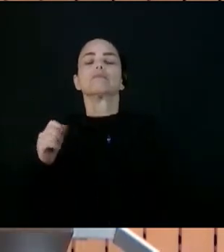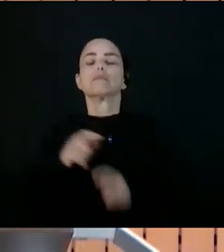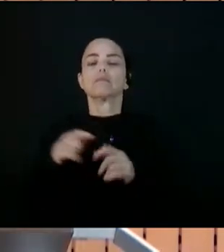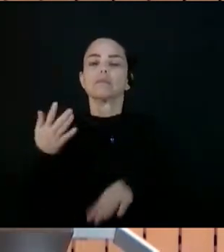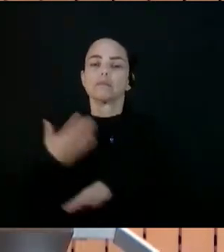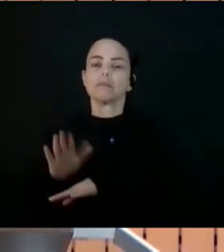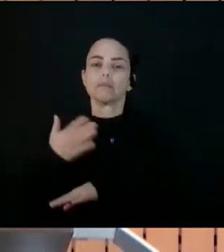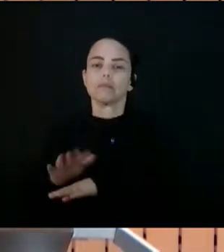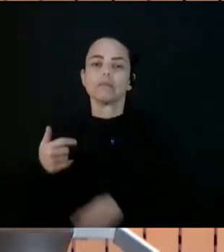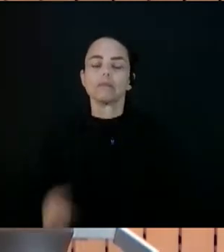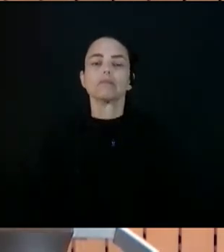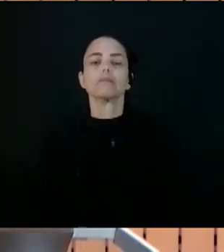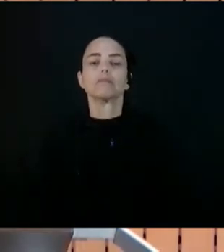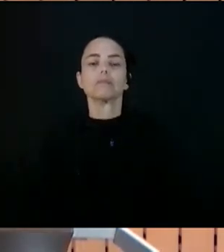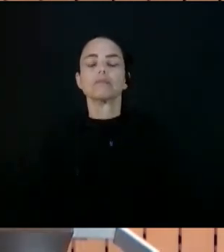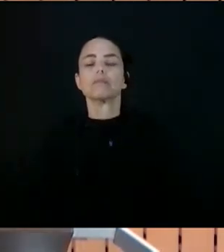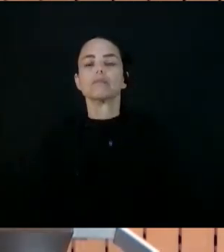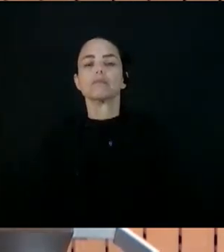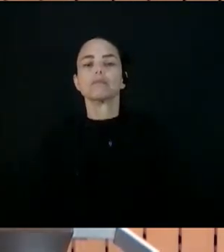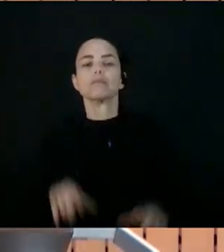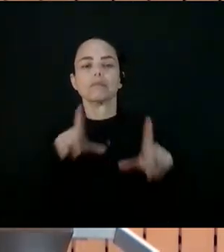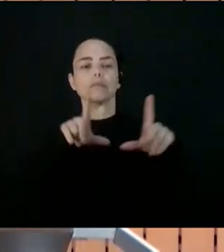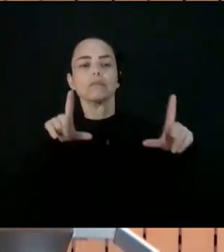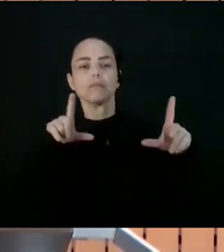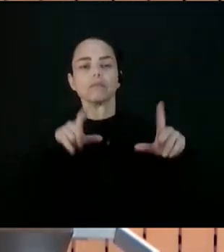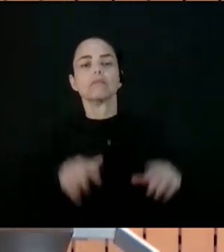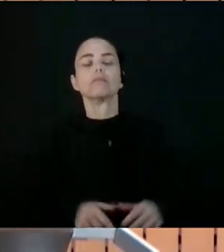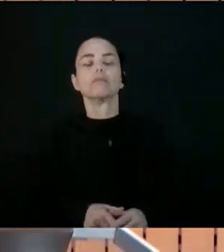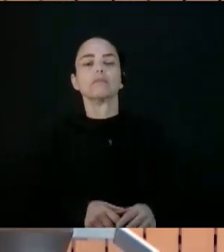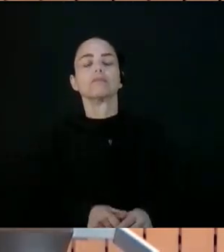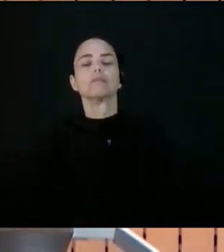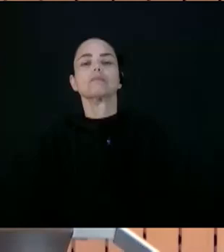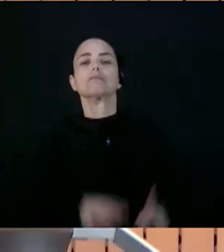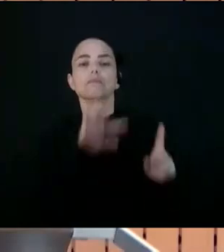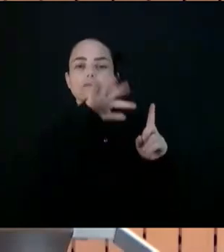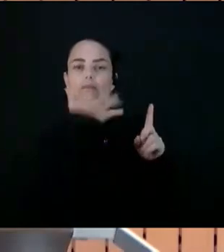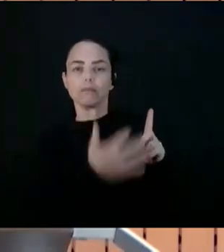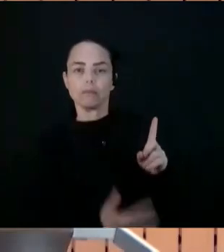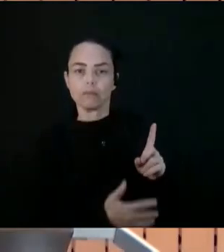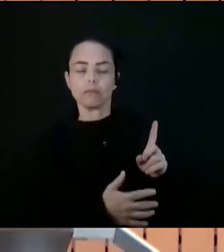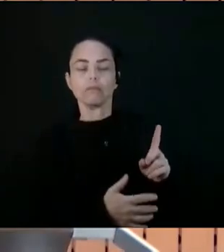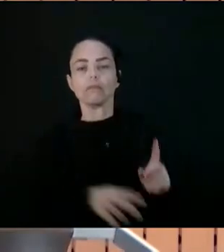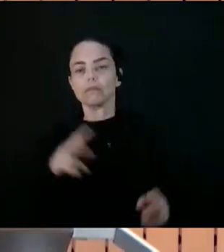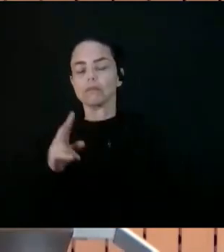Por isso, esse título que agora ele recebe, in memoriam,